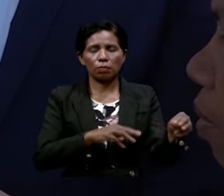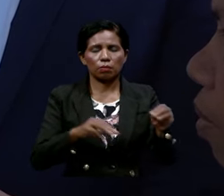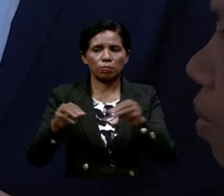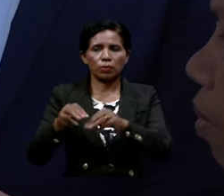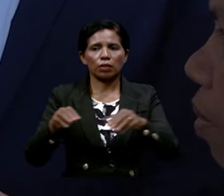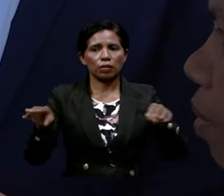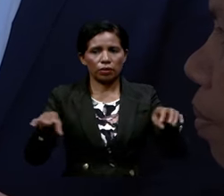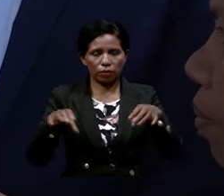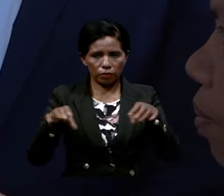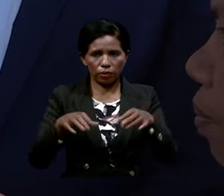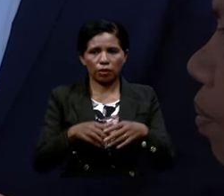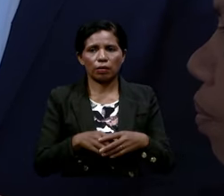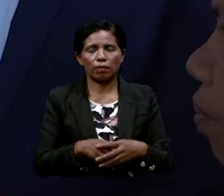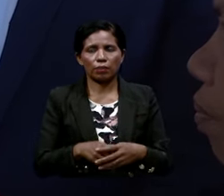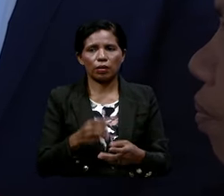sistema